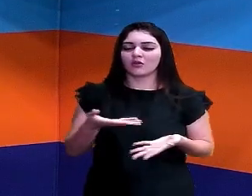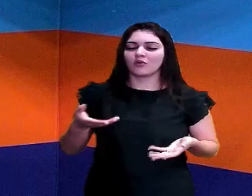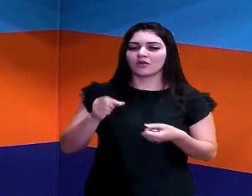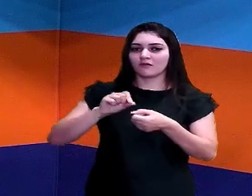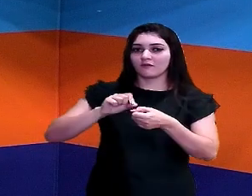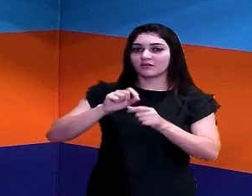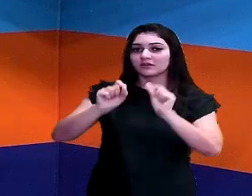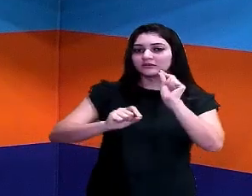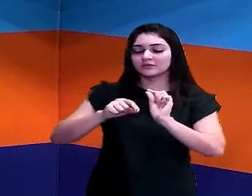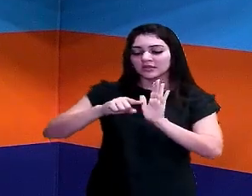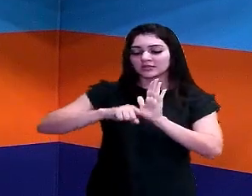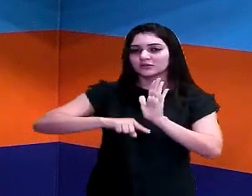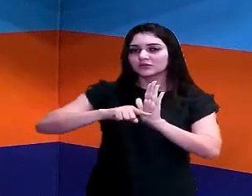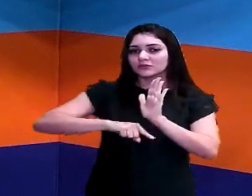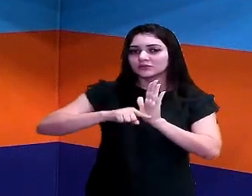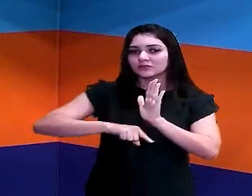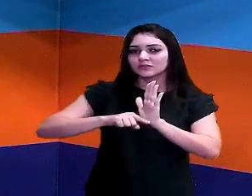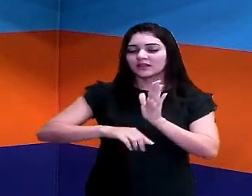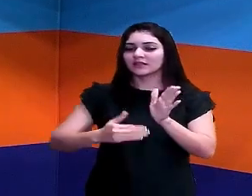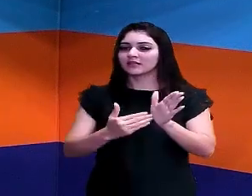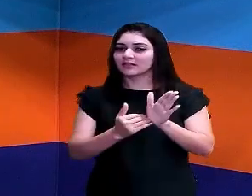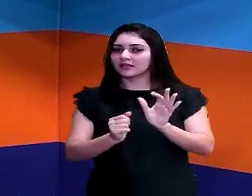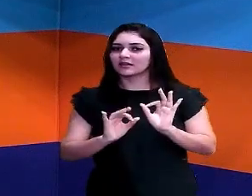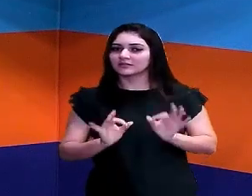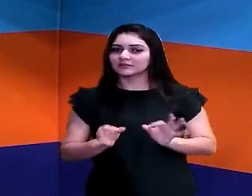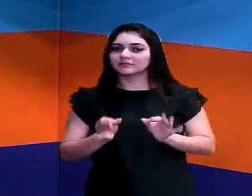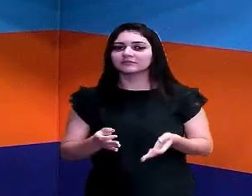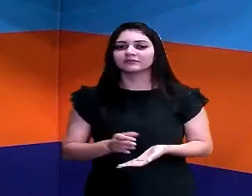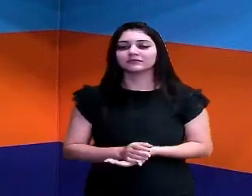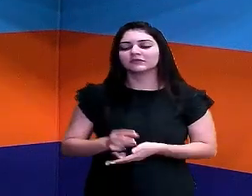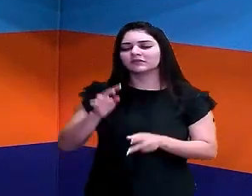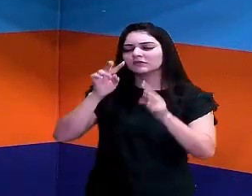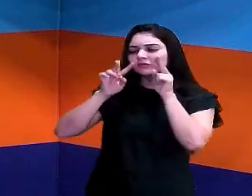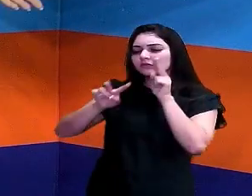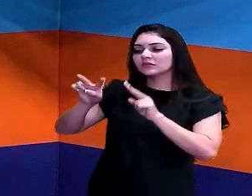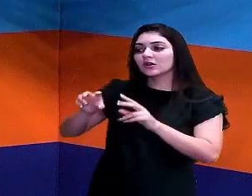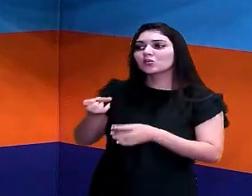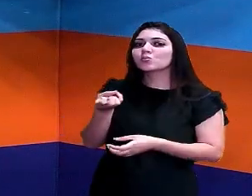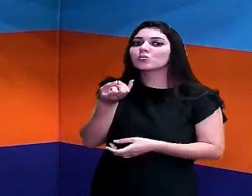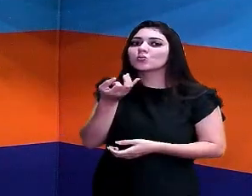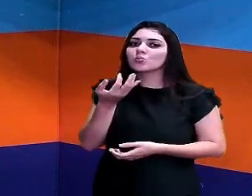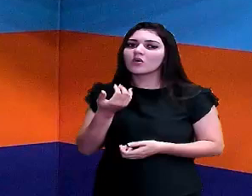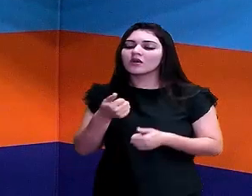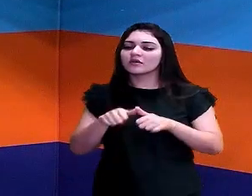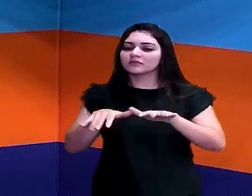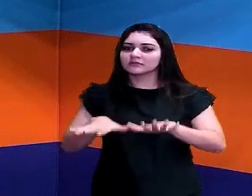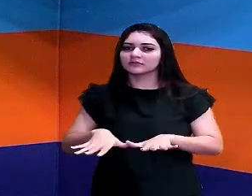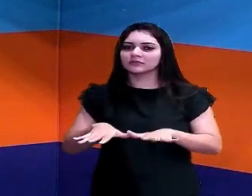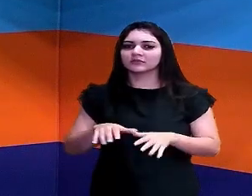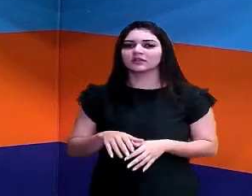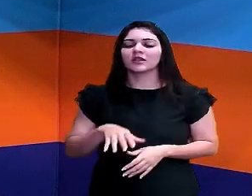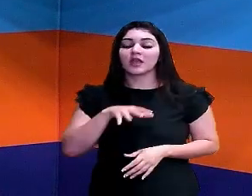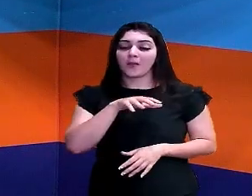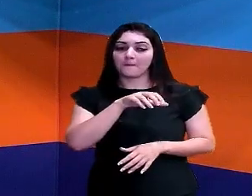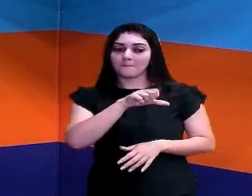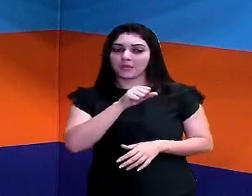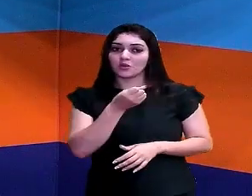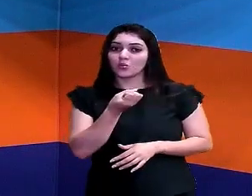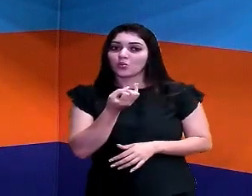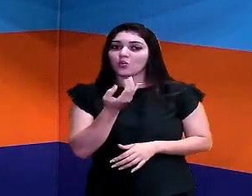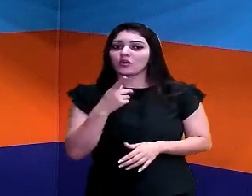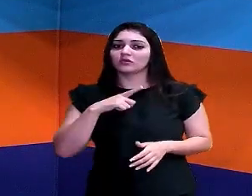fazer a subtraçãozinha, tá certo? Vou ver lá quantos que ficaram. Eu pego quantos tinham